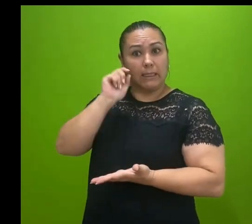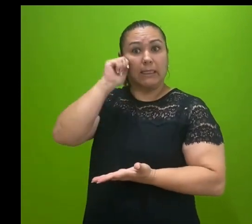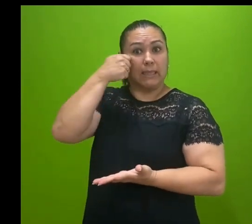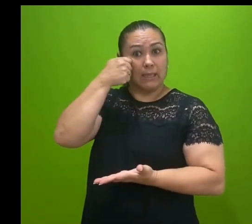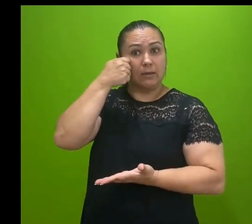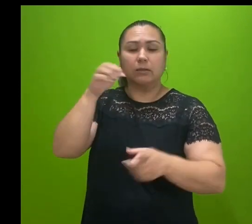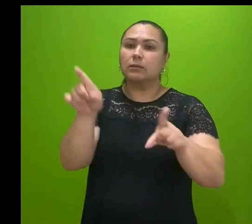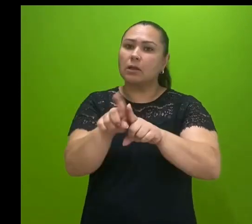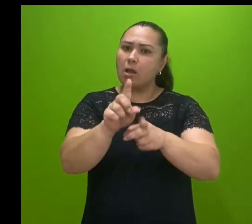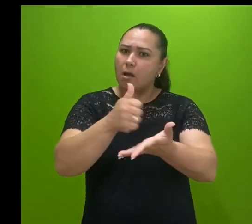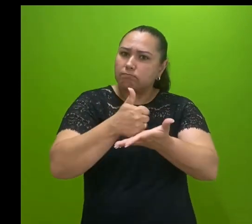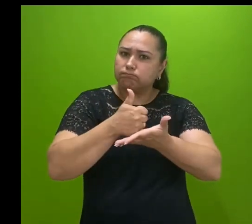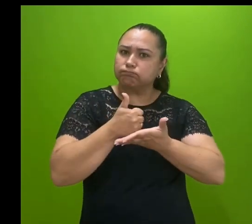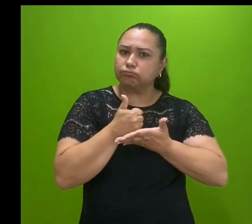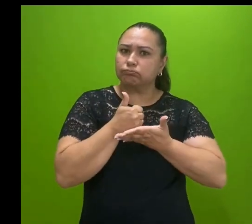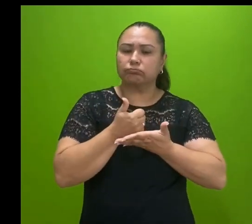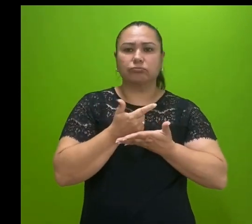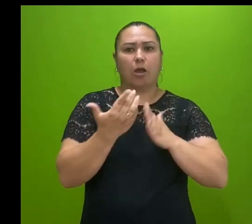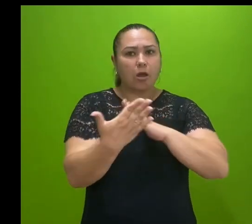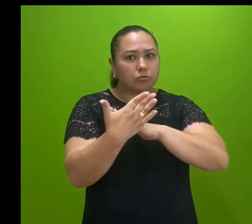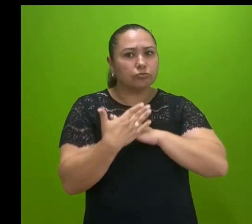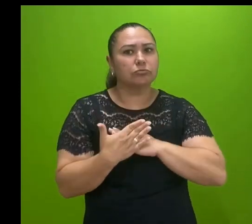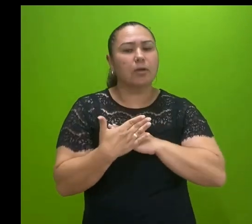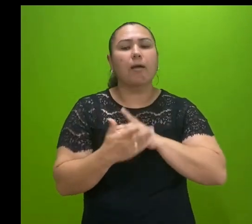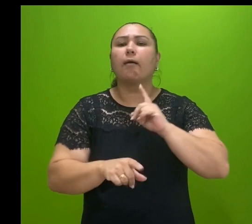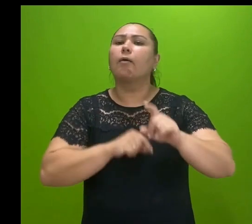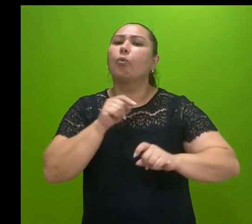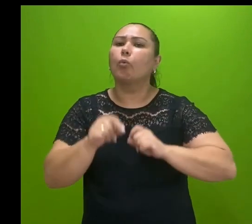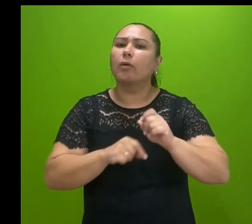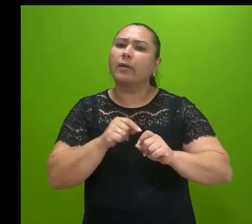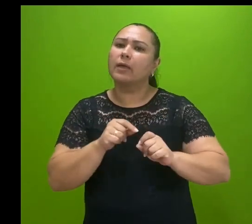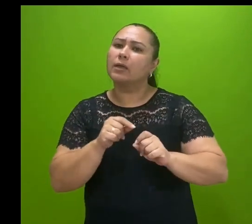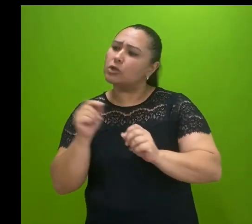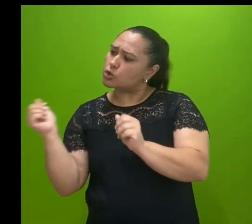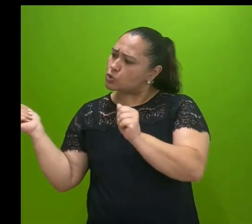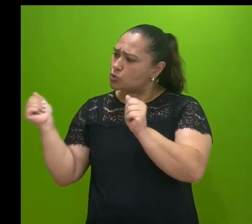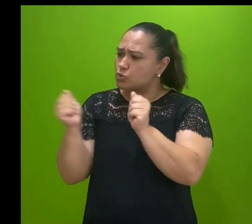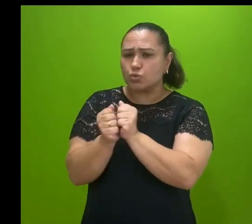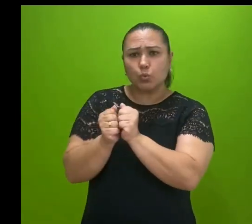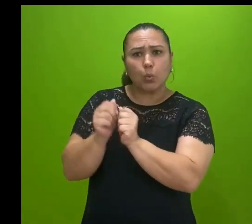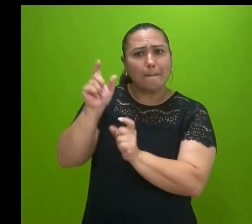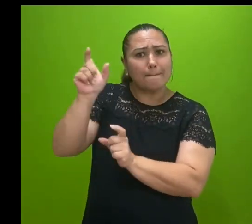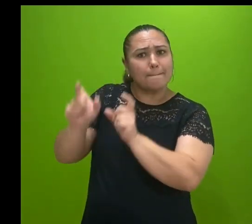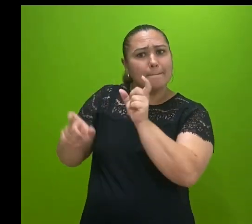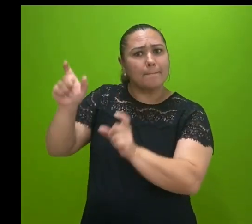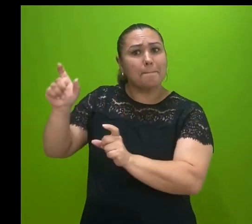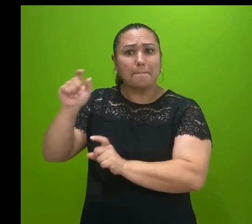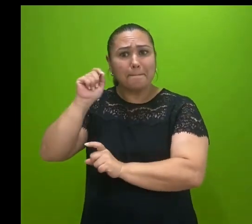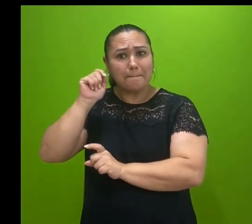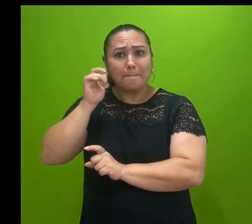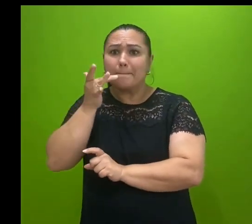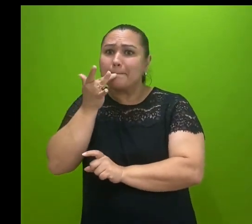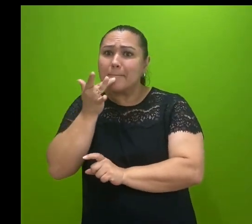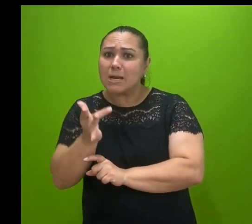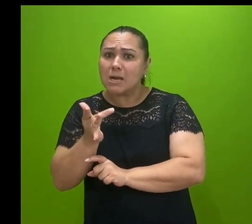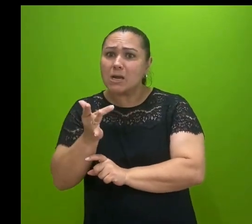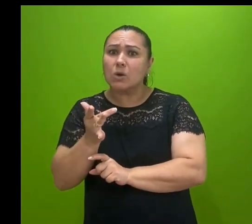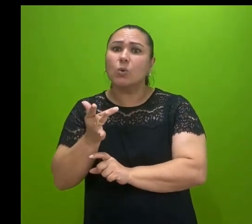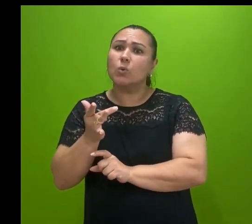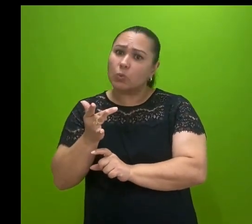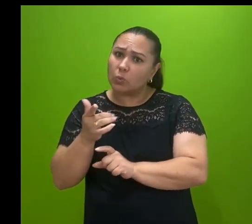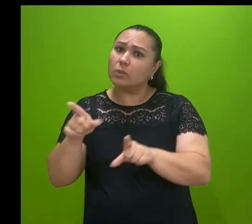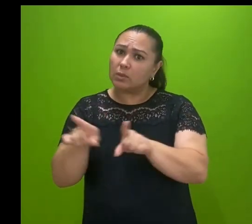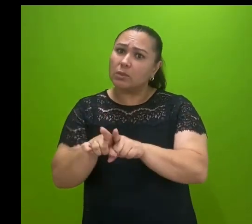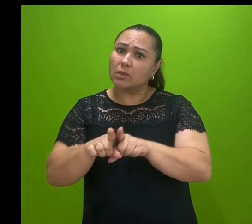como negros, mas também nos ajudar a trazer as pessoas brancas que trabalham com